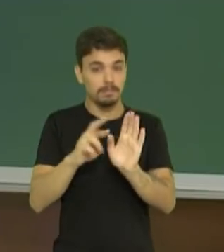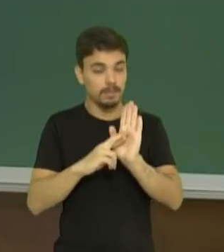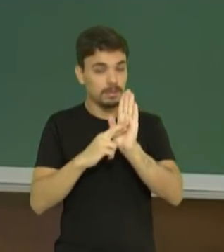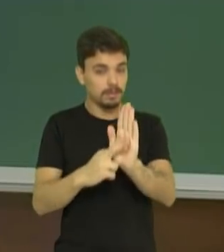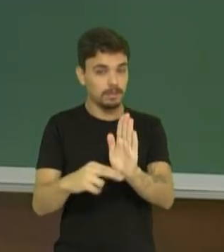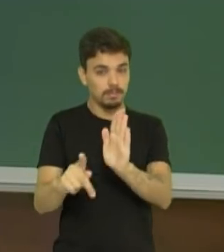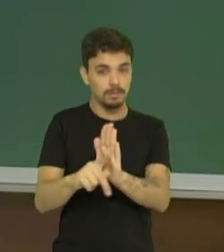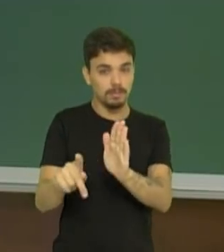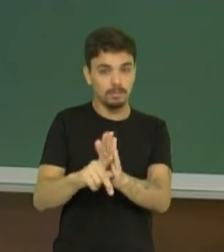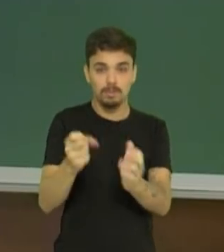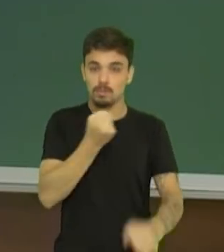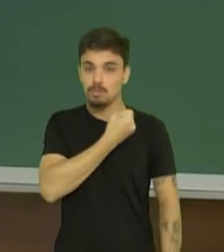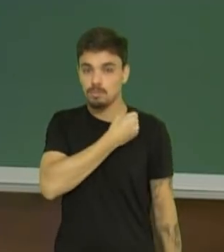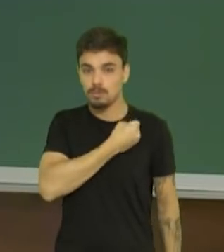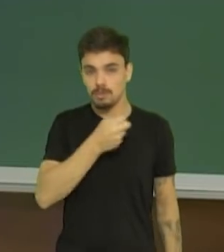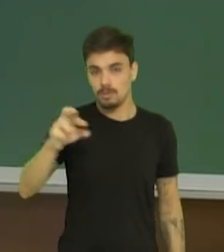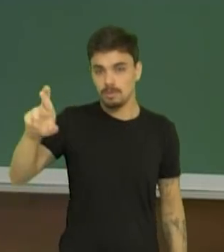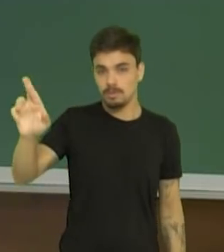racionais. Vamos para frente?